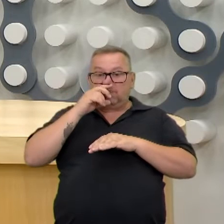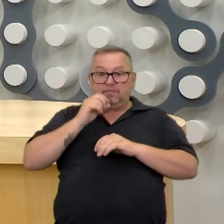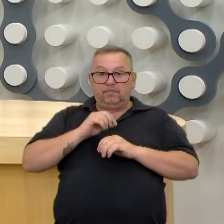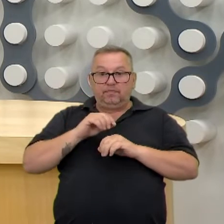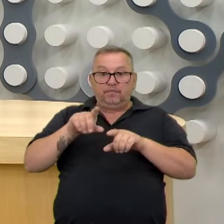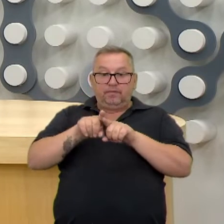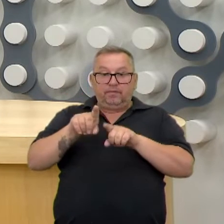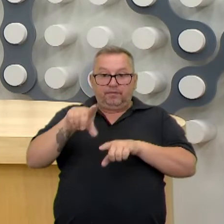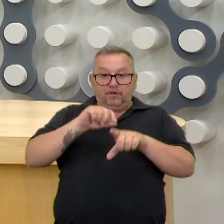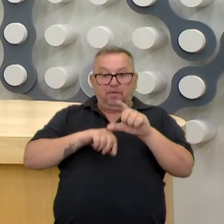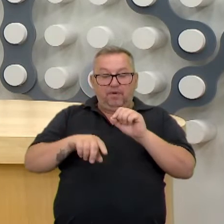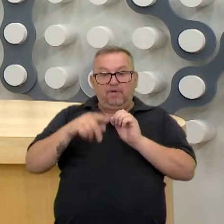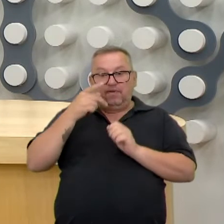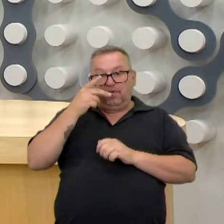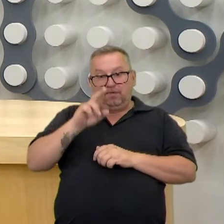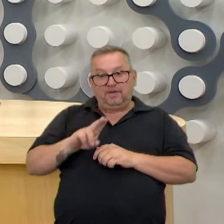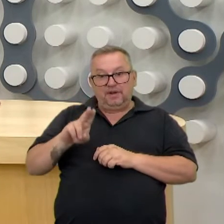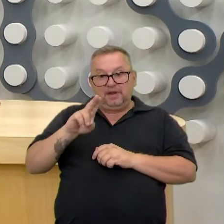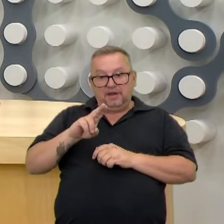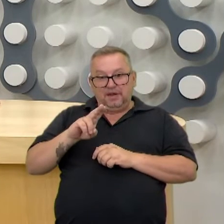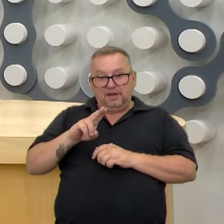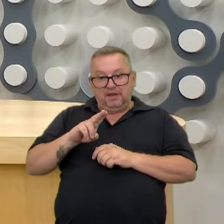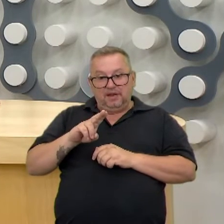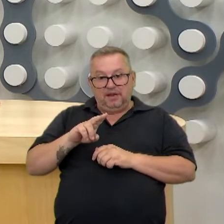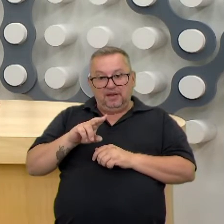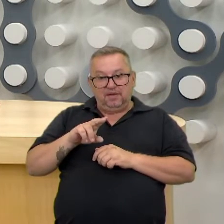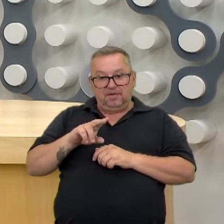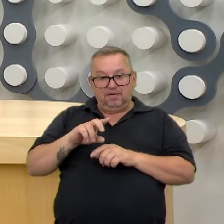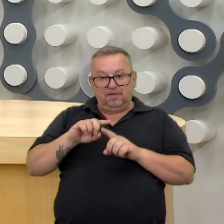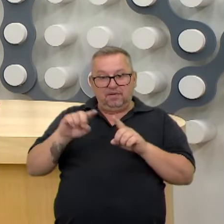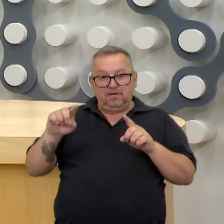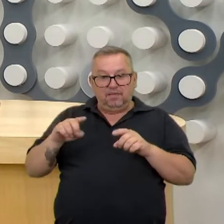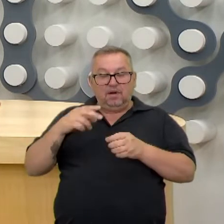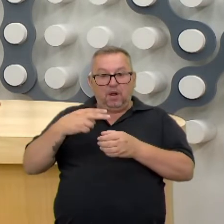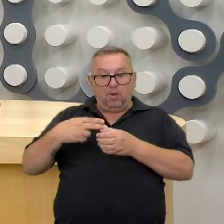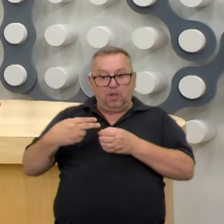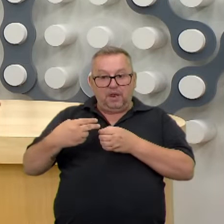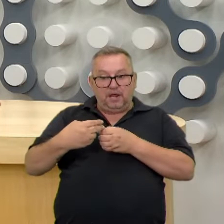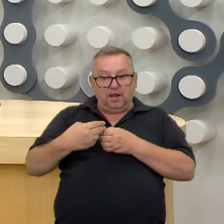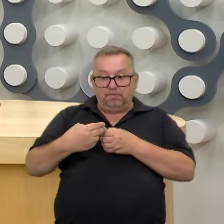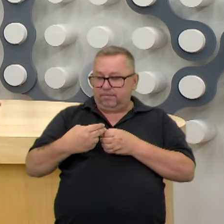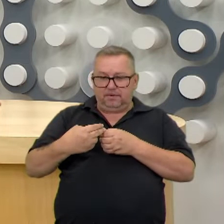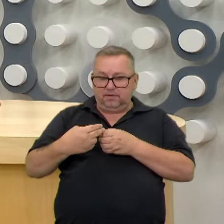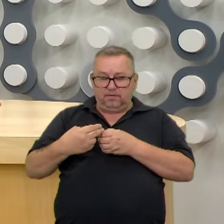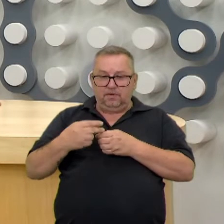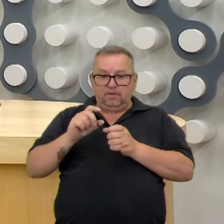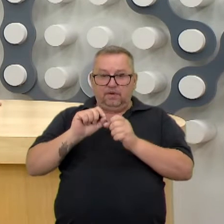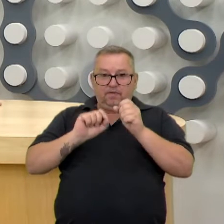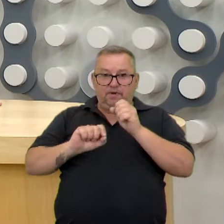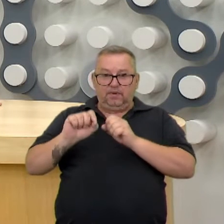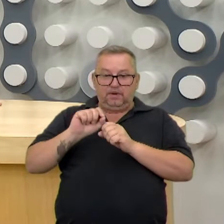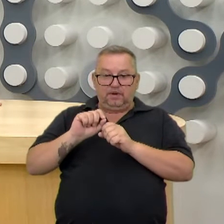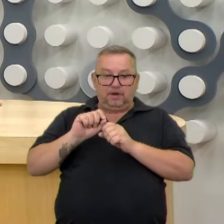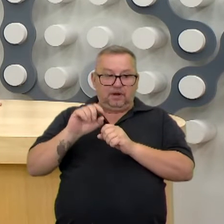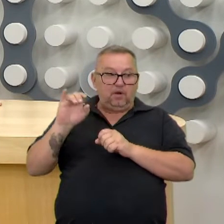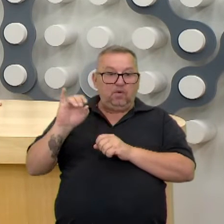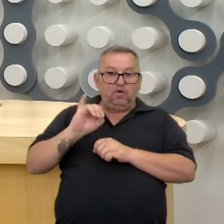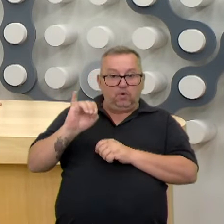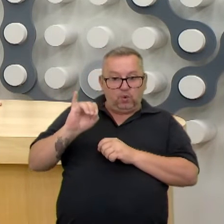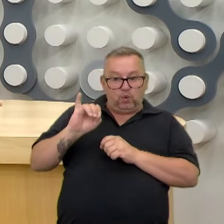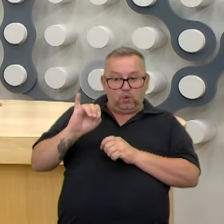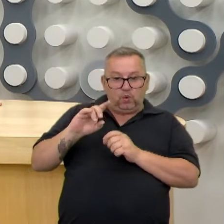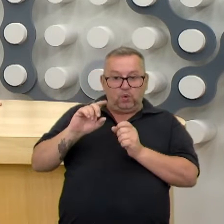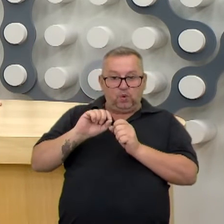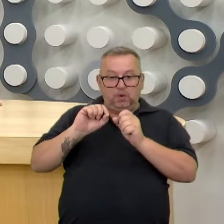de preferência, né, vamos mudar a palavra aí, de preferência para o Unicamp, não. Ele é um instituto que acaba indo relacionado